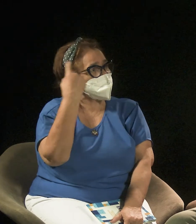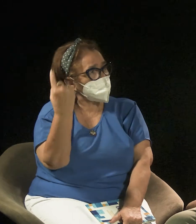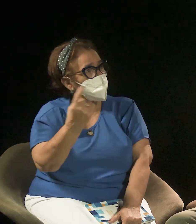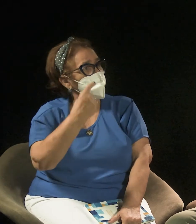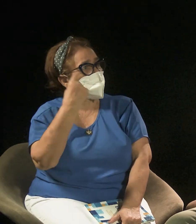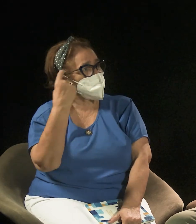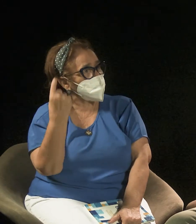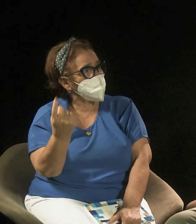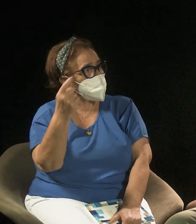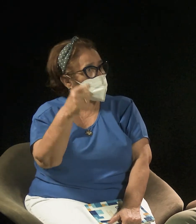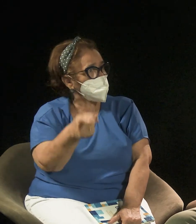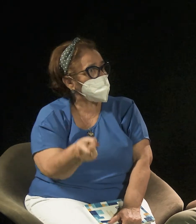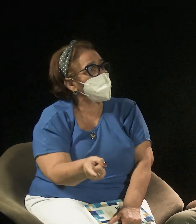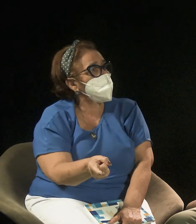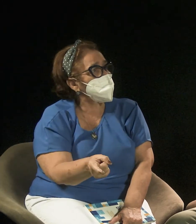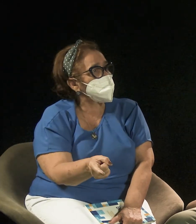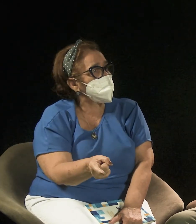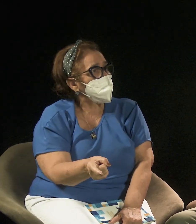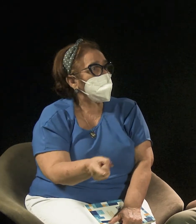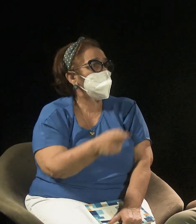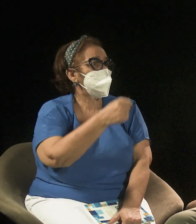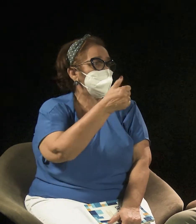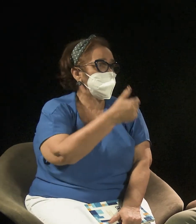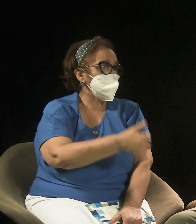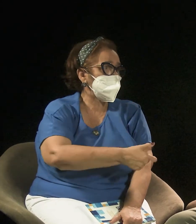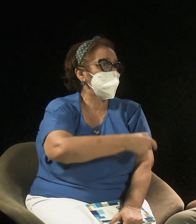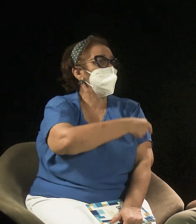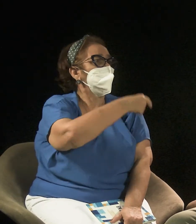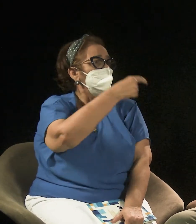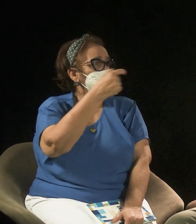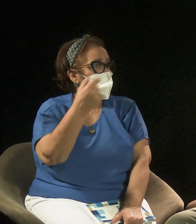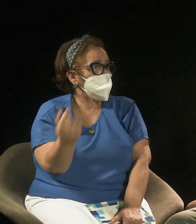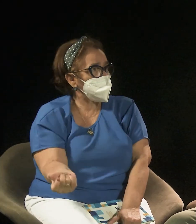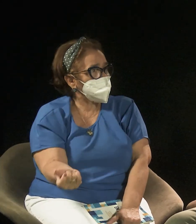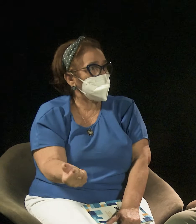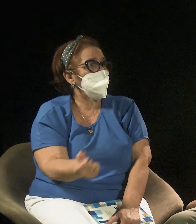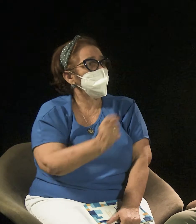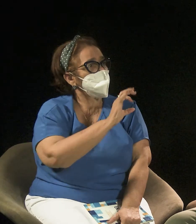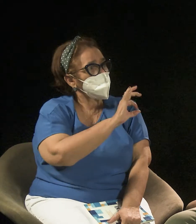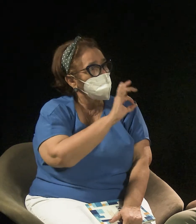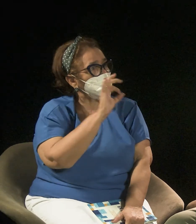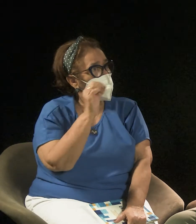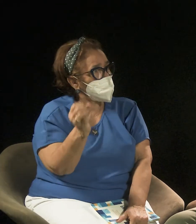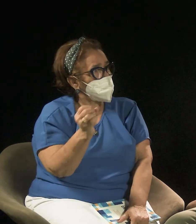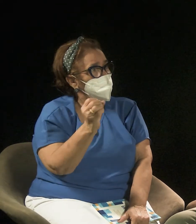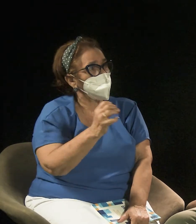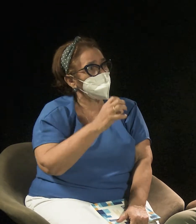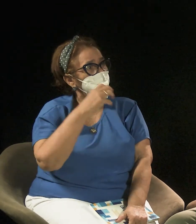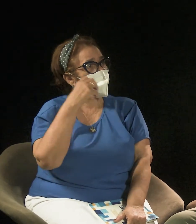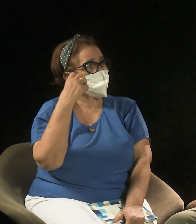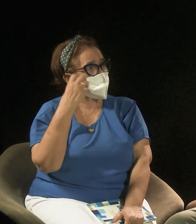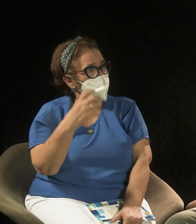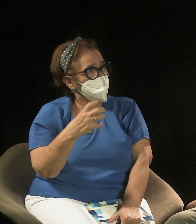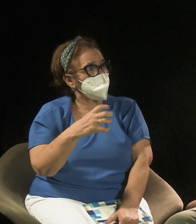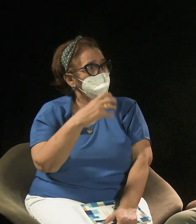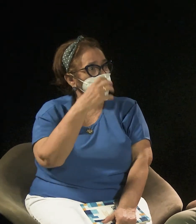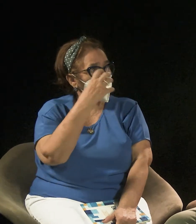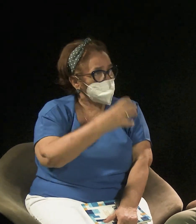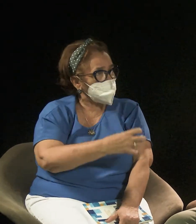de uma série de projetos voltados para a criança. Aí foi criado um edital com o Acolher. Então, todos